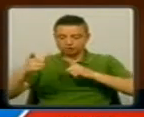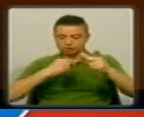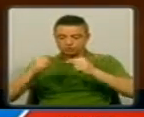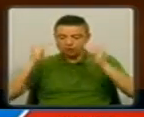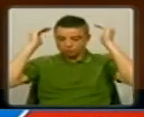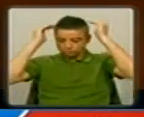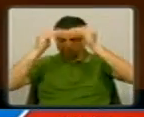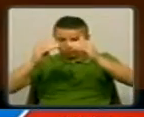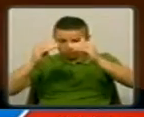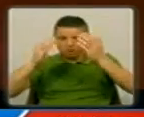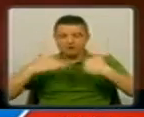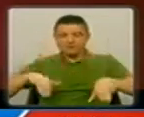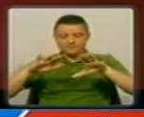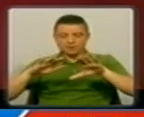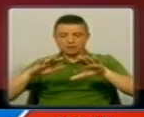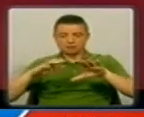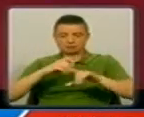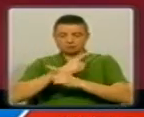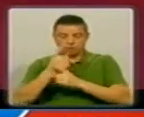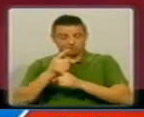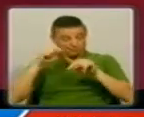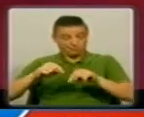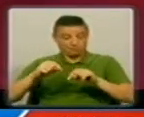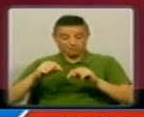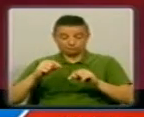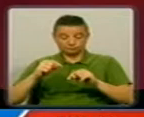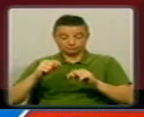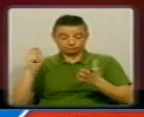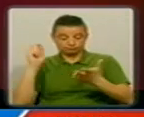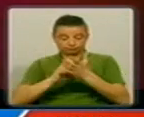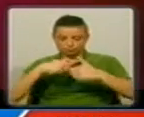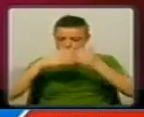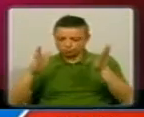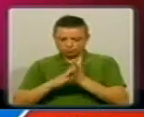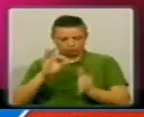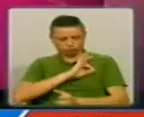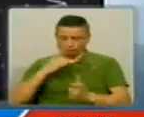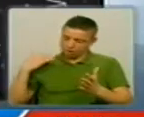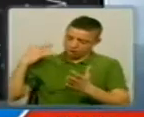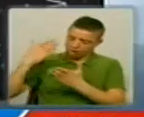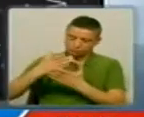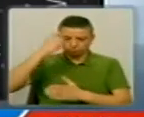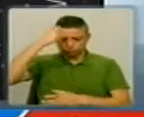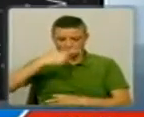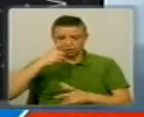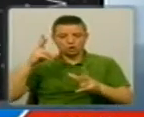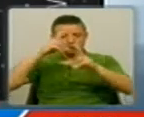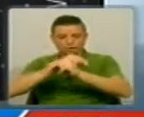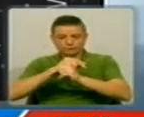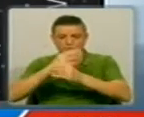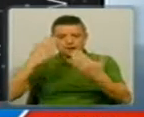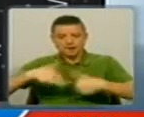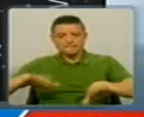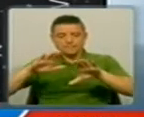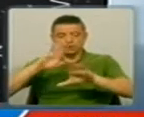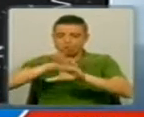Curiosamente, nós hoje sabemos, a astronomia moderna diz-nos que aquilo que foi registado por todos estes senhores ao longo da história não terá sido uma nova, mas sim uma supernova,